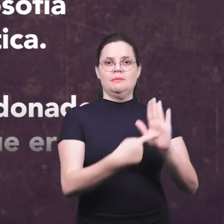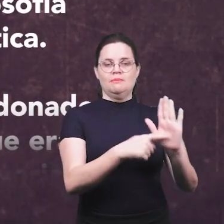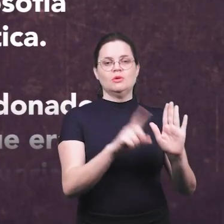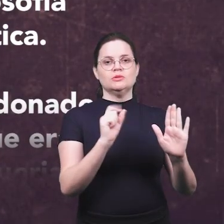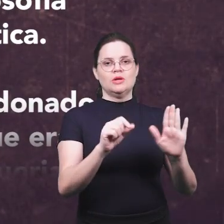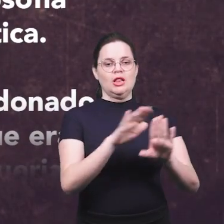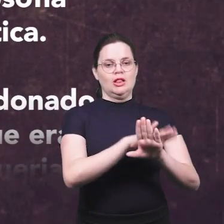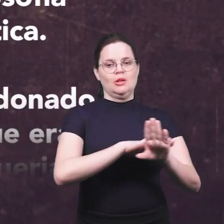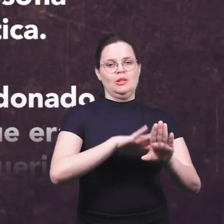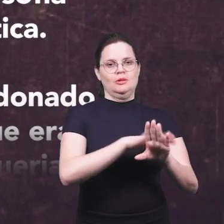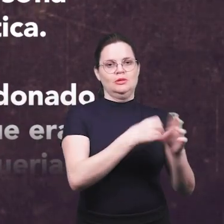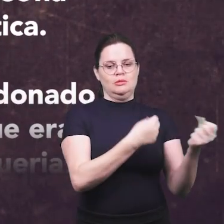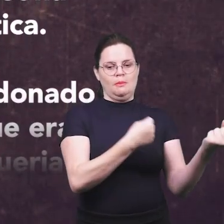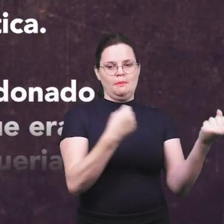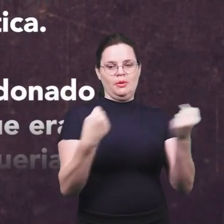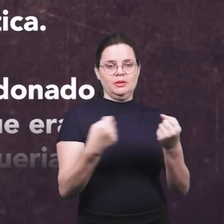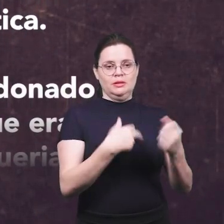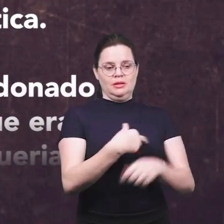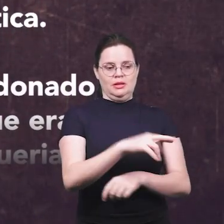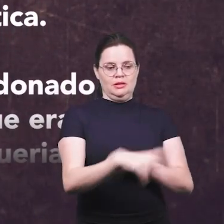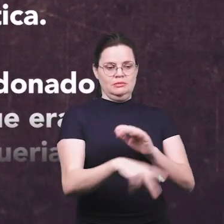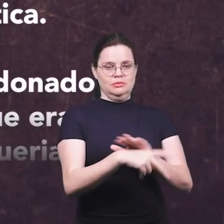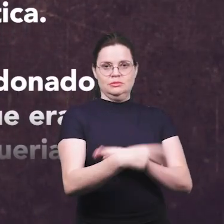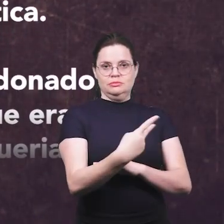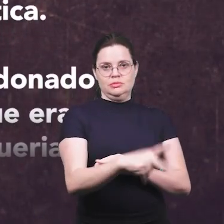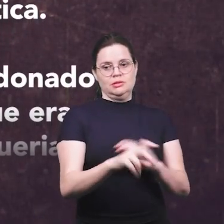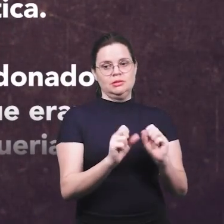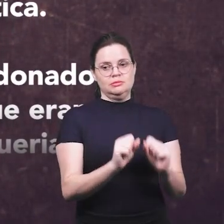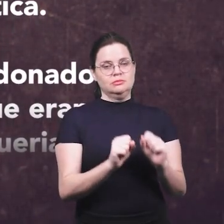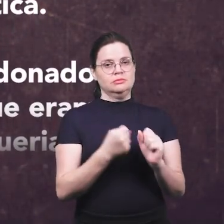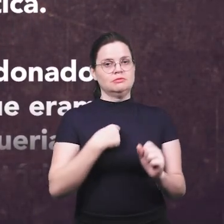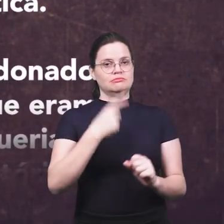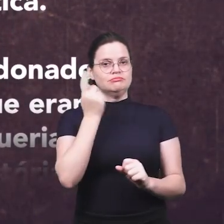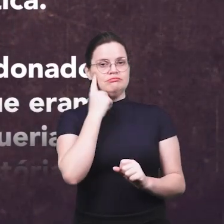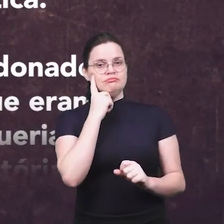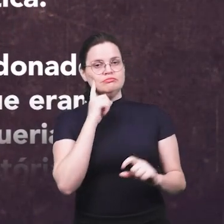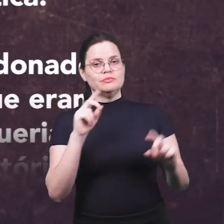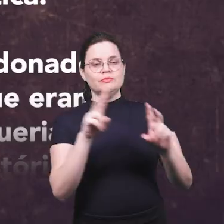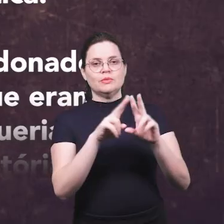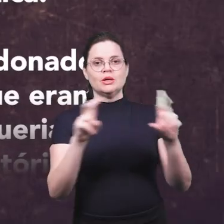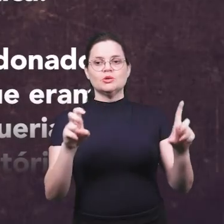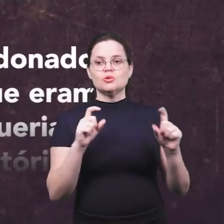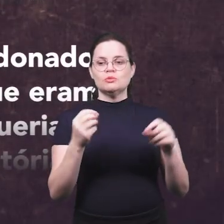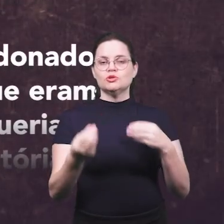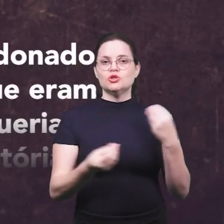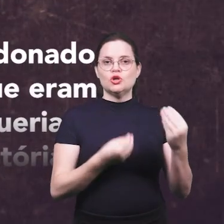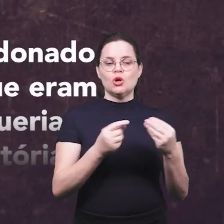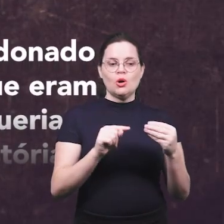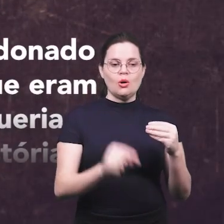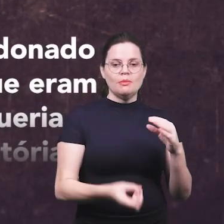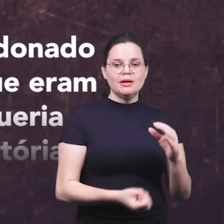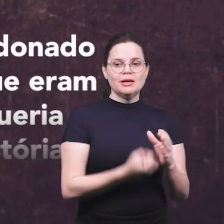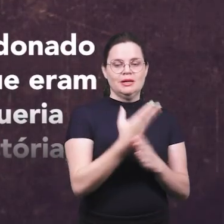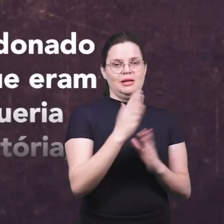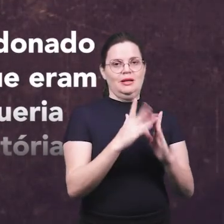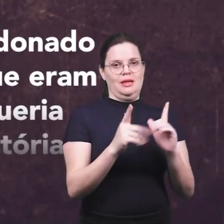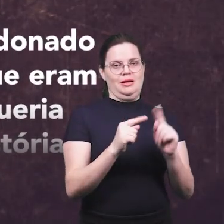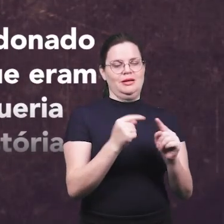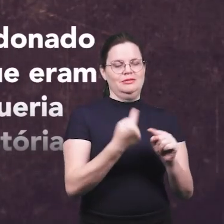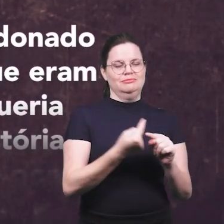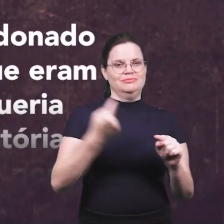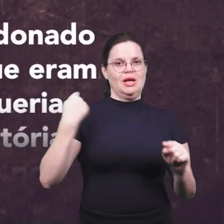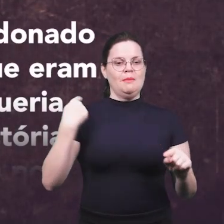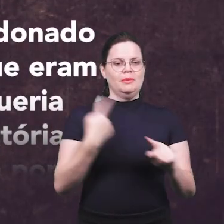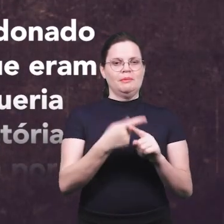religioso, assimilada pela igreja da época, que continuou se afastando do projeto da igreja profética, quando perdeu seus valores